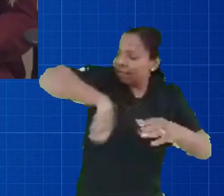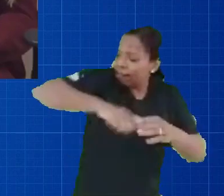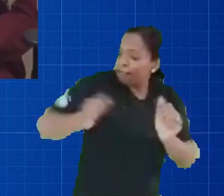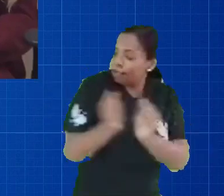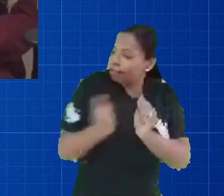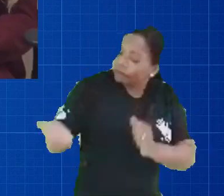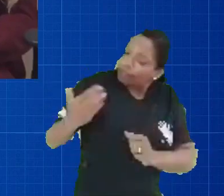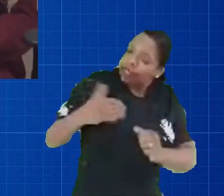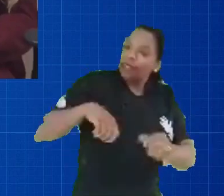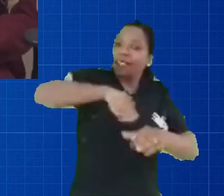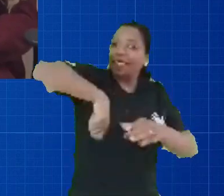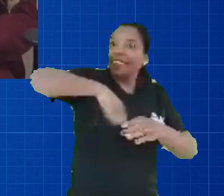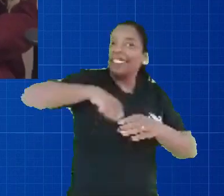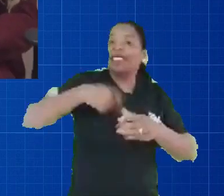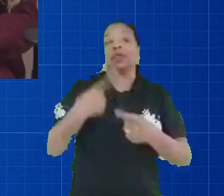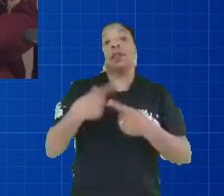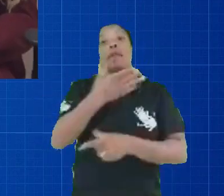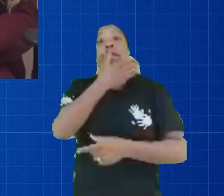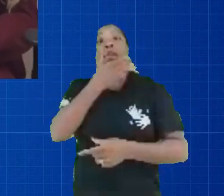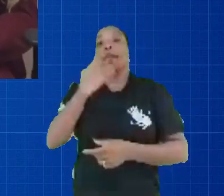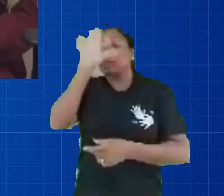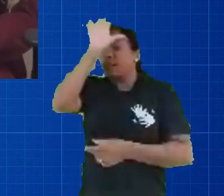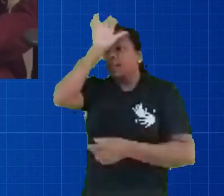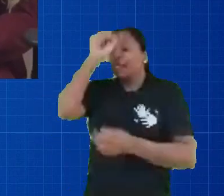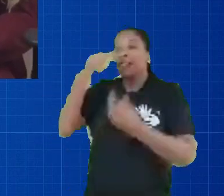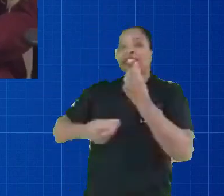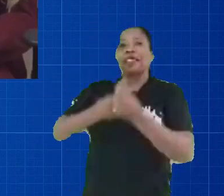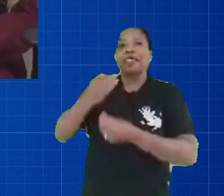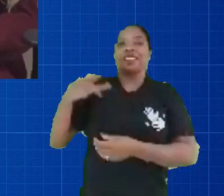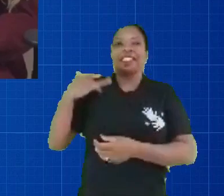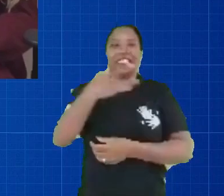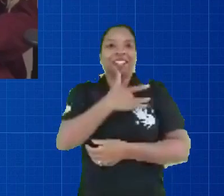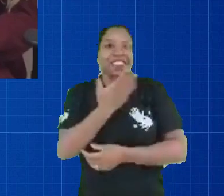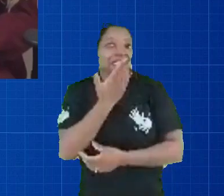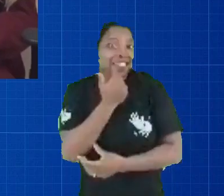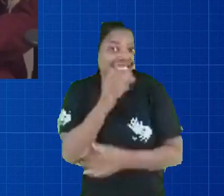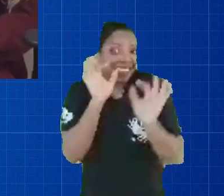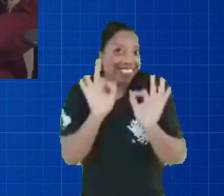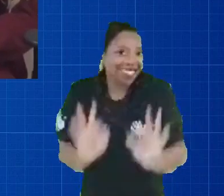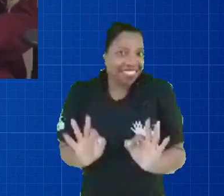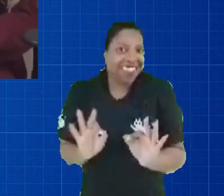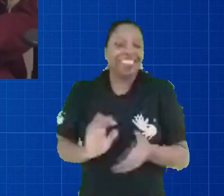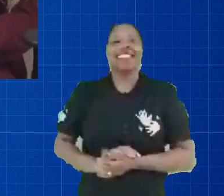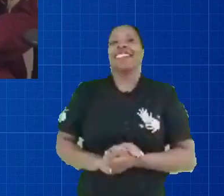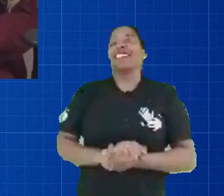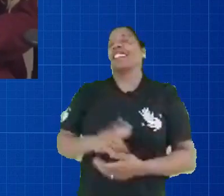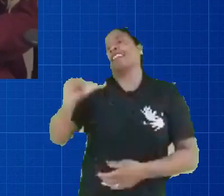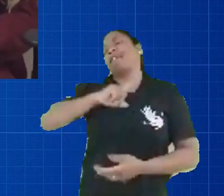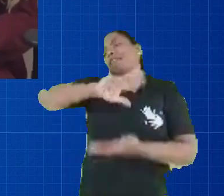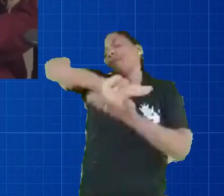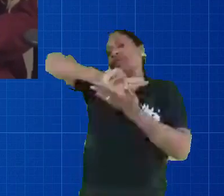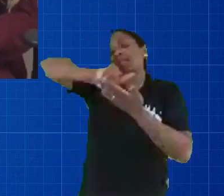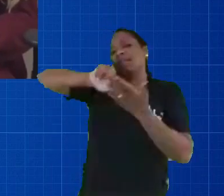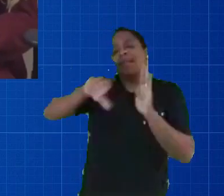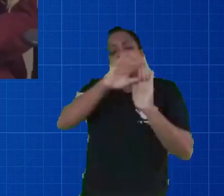ali com a alimentação mais saudável. E tem várias receitinhas, né? Então é um material assim bem legal,